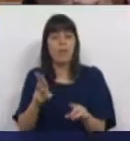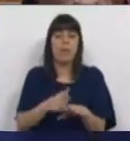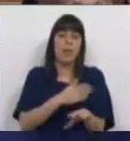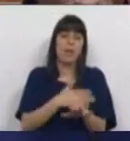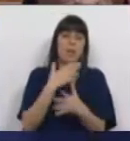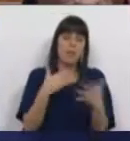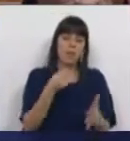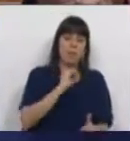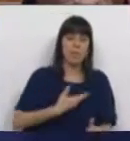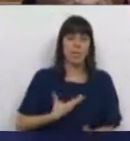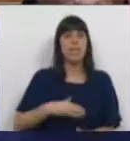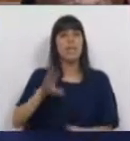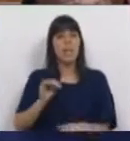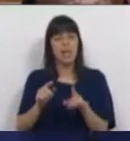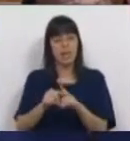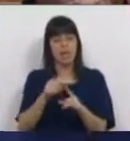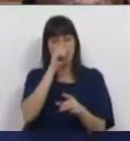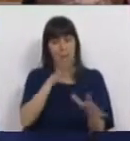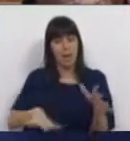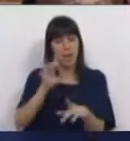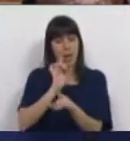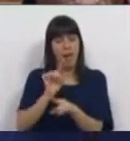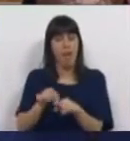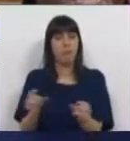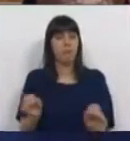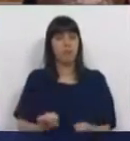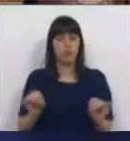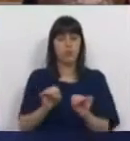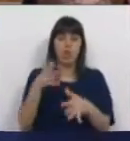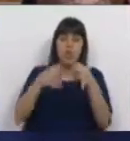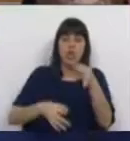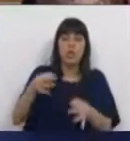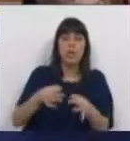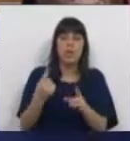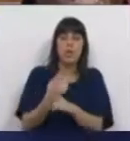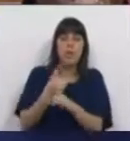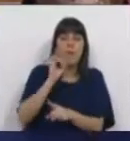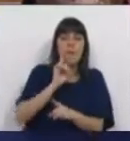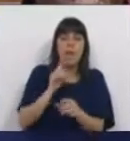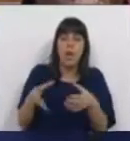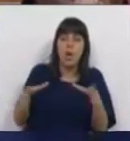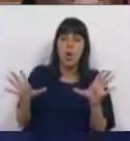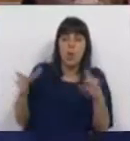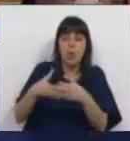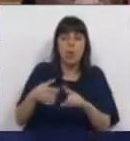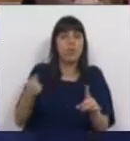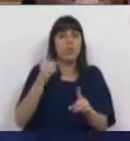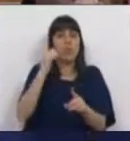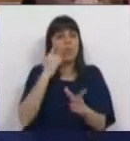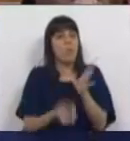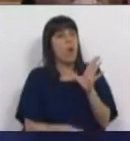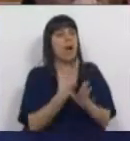de maioria PSD-CDS, os baldios deixaram de ter a sua natureza jurídica de bens comunitários e